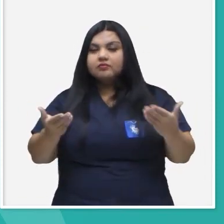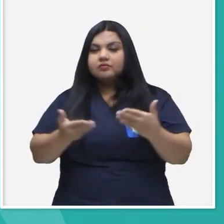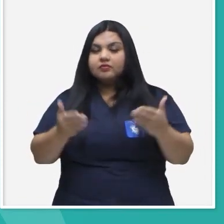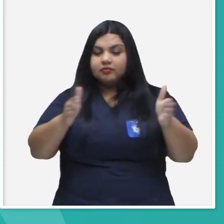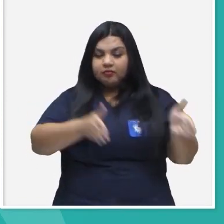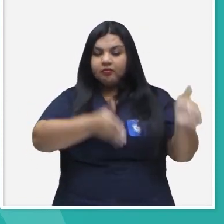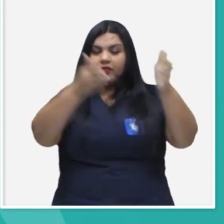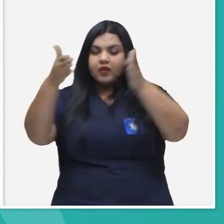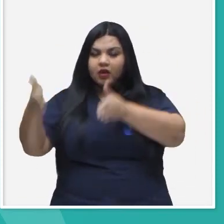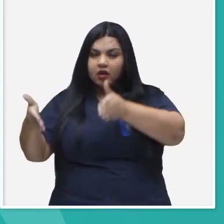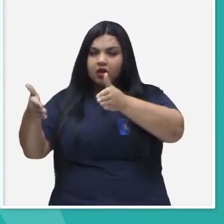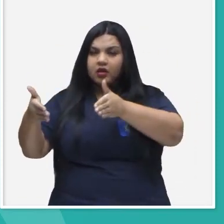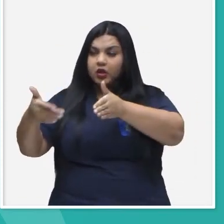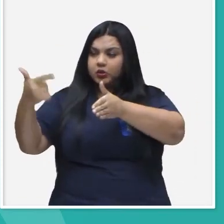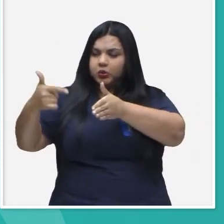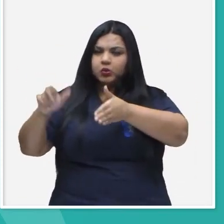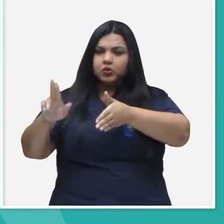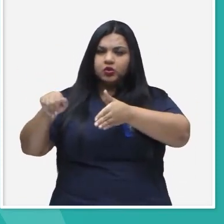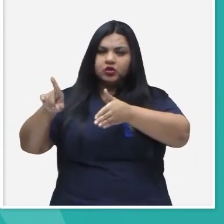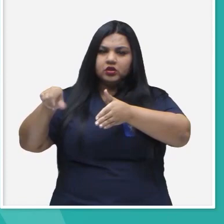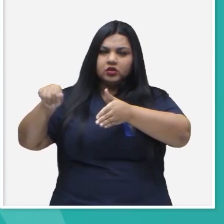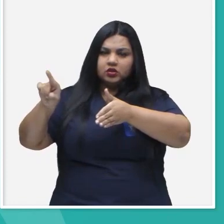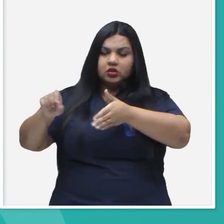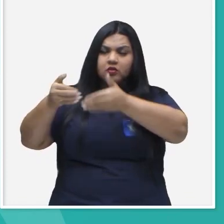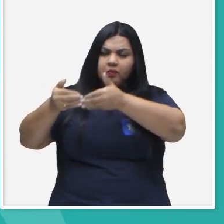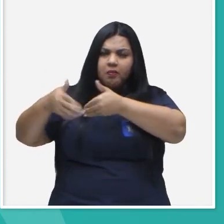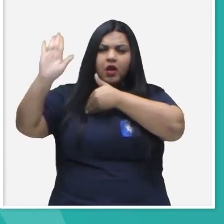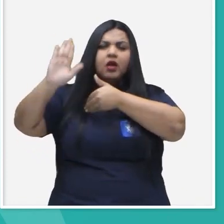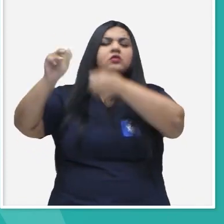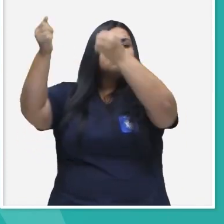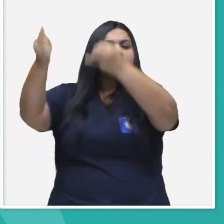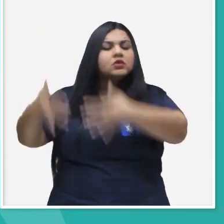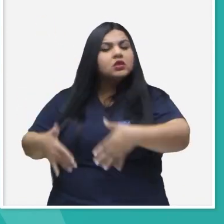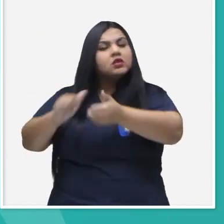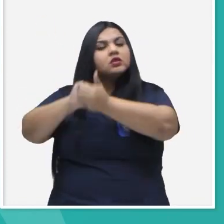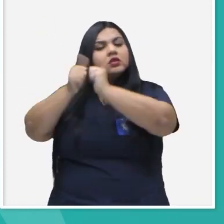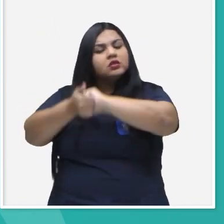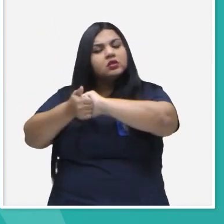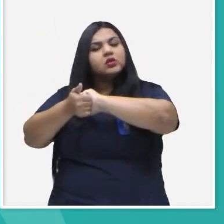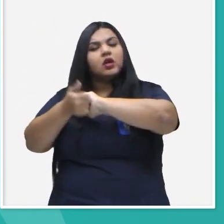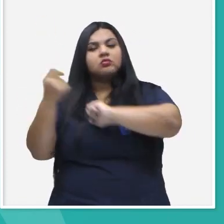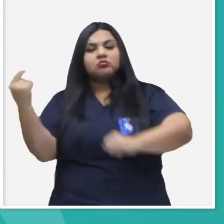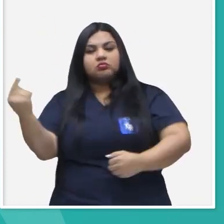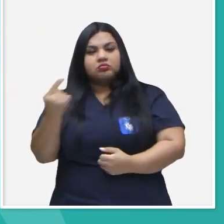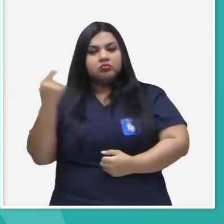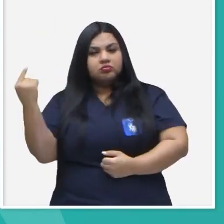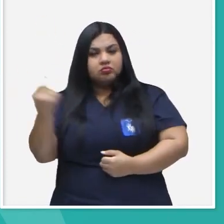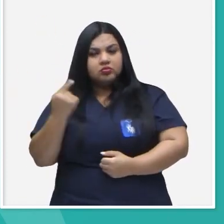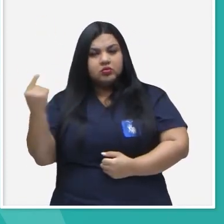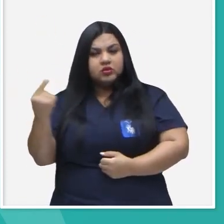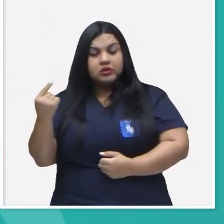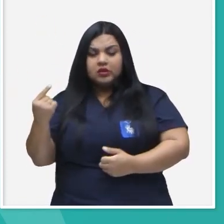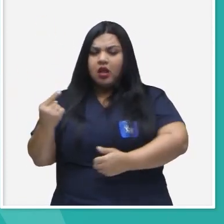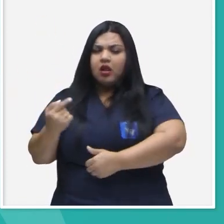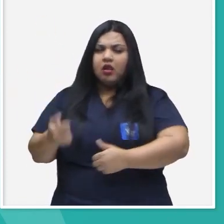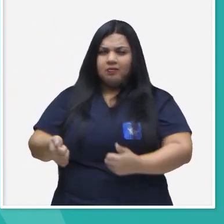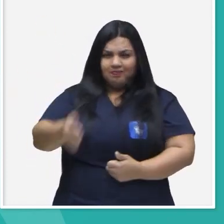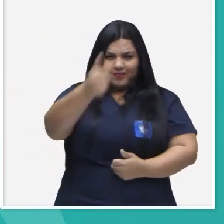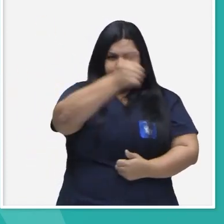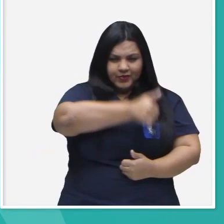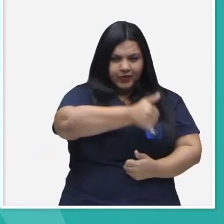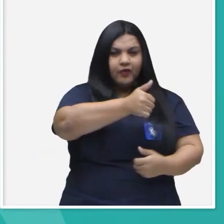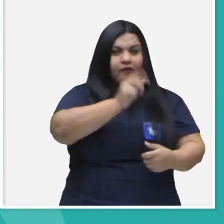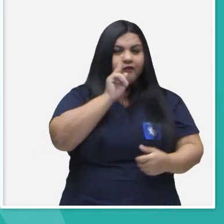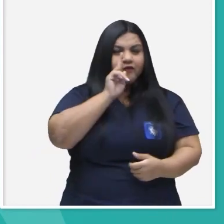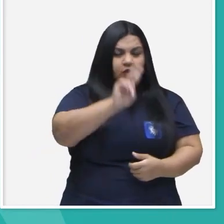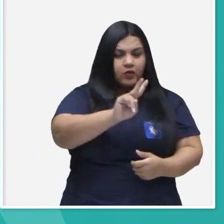vamos iniciar falando um pouco mais sobre os esportes individuais. Se lá no início nós vimos que o